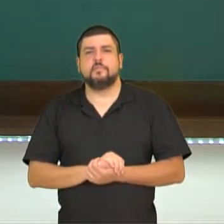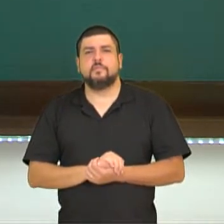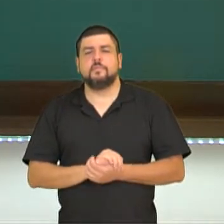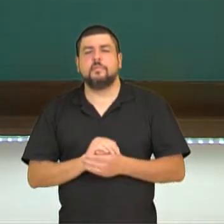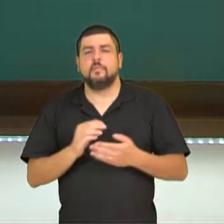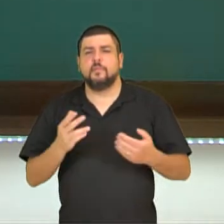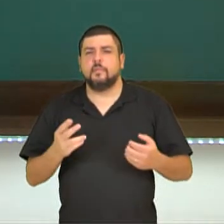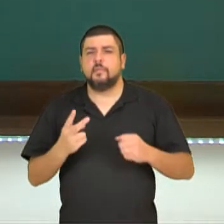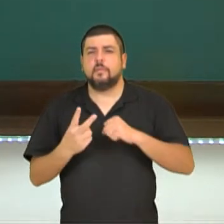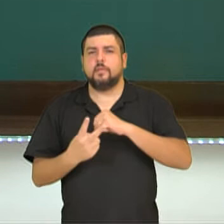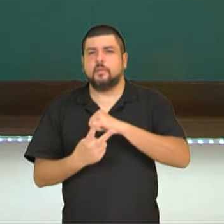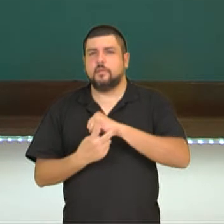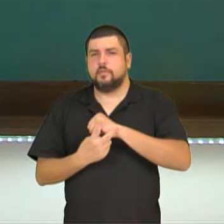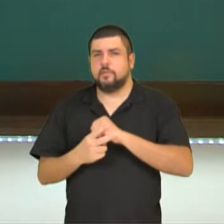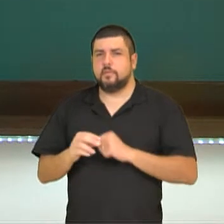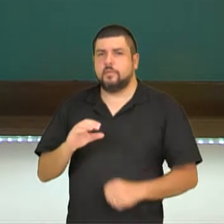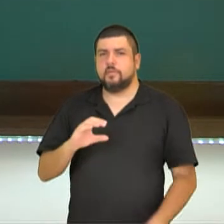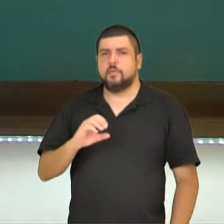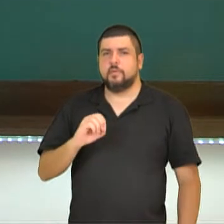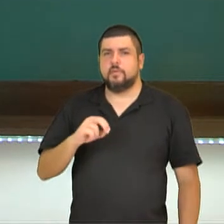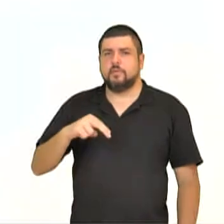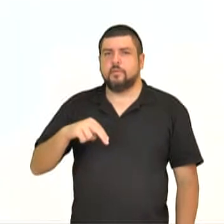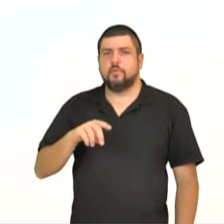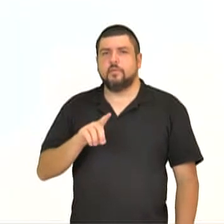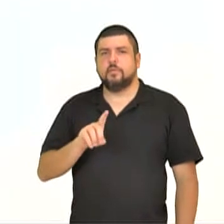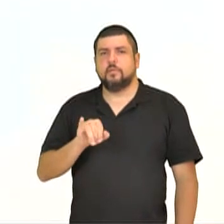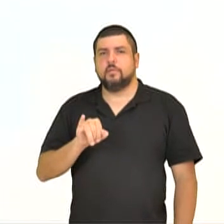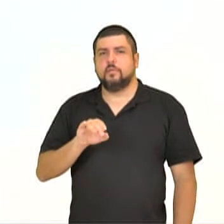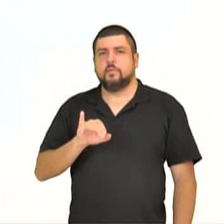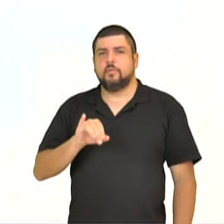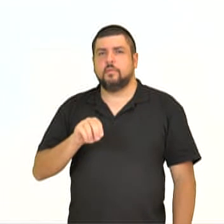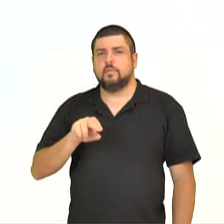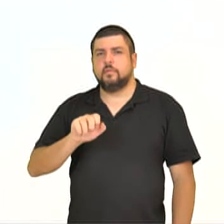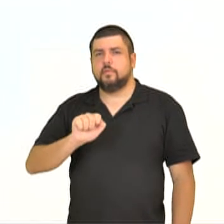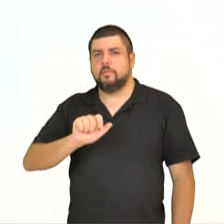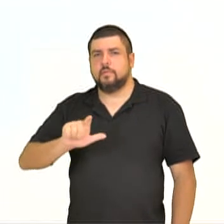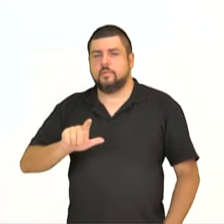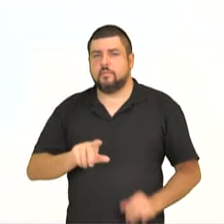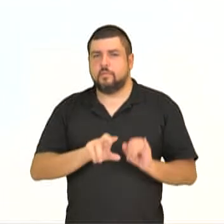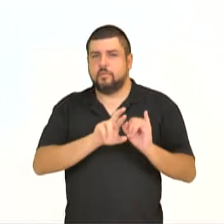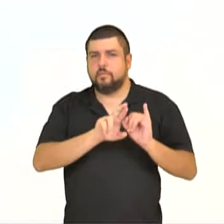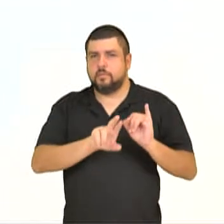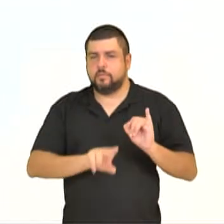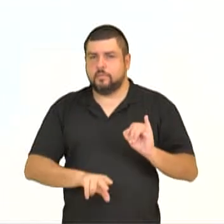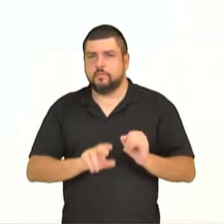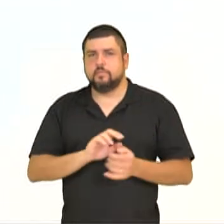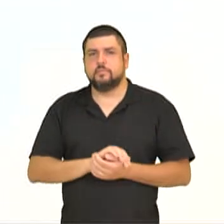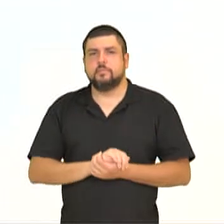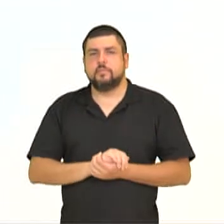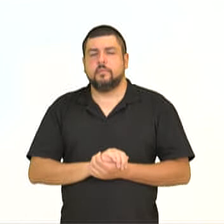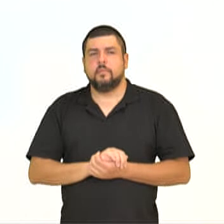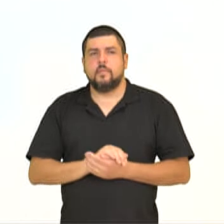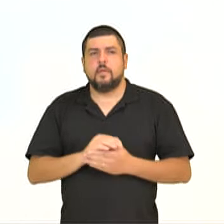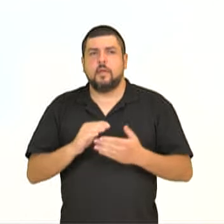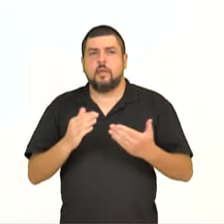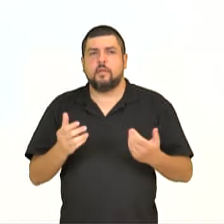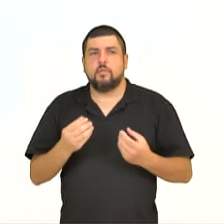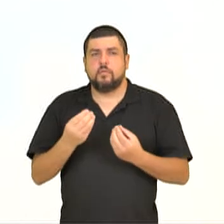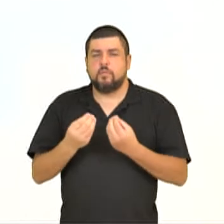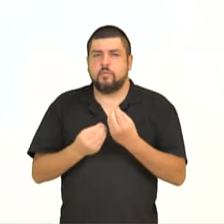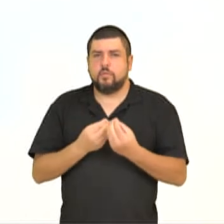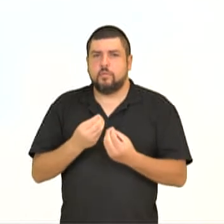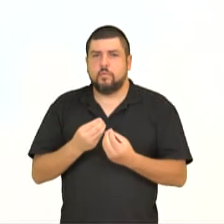condicional irregulares, agora haver. Mirem, habe é a raiz, muda